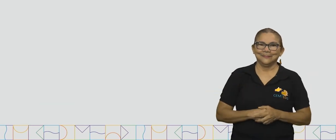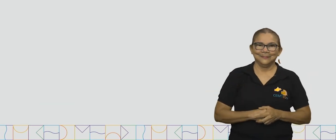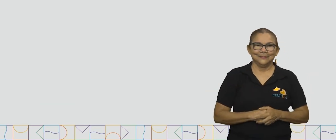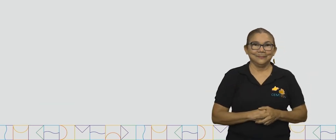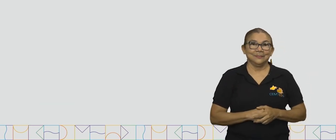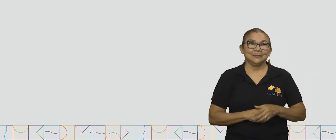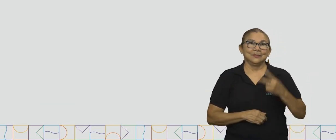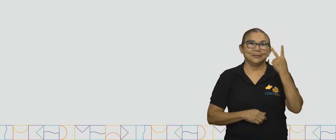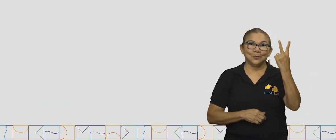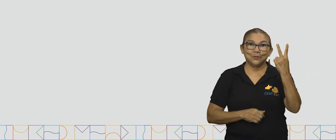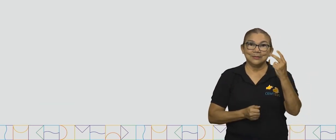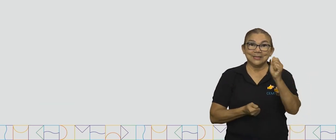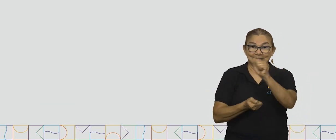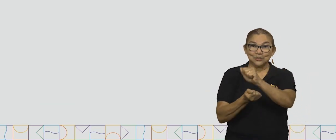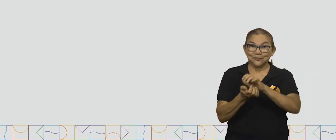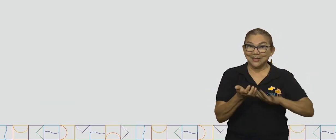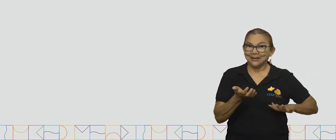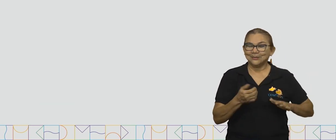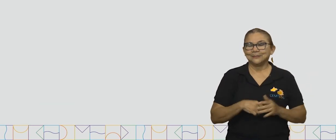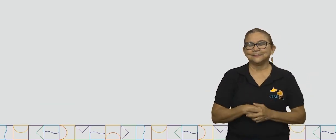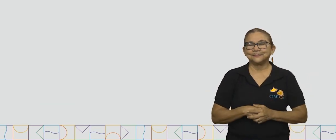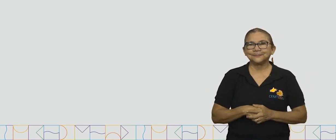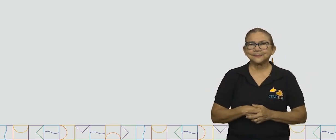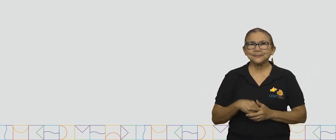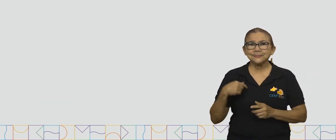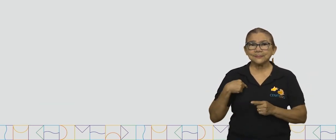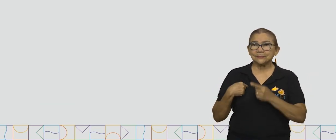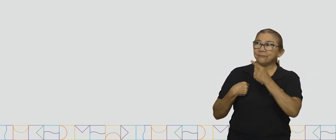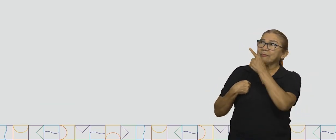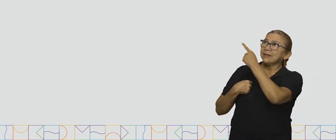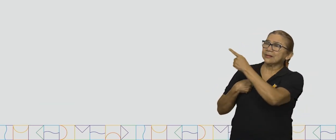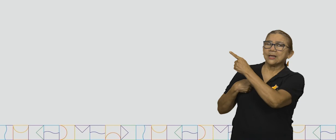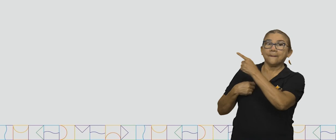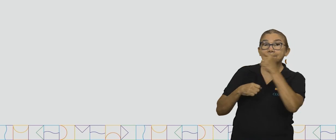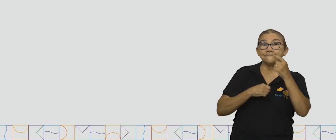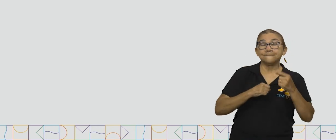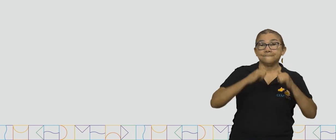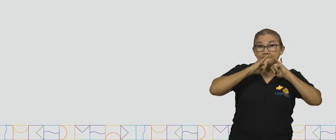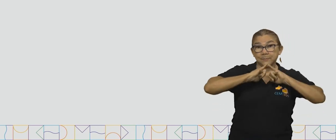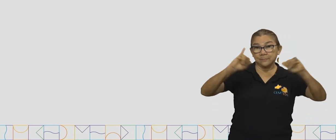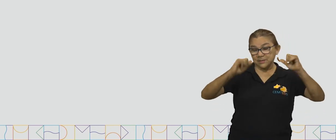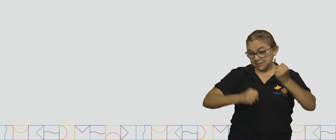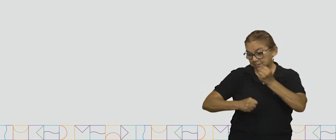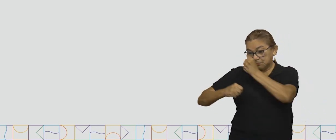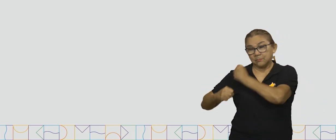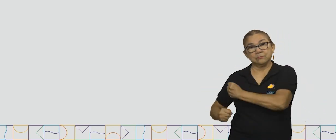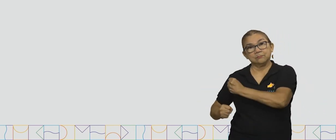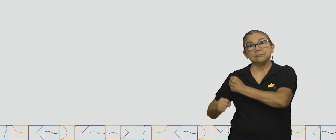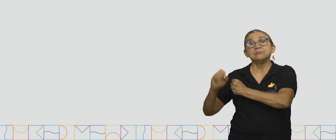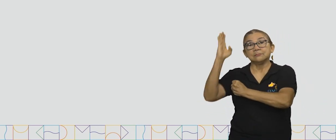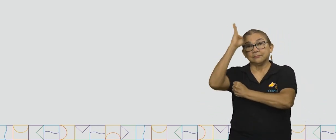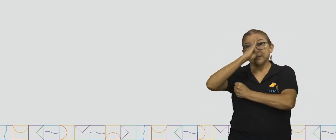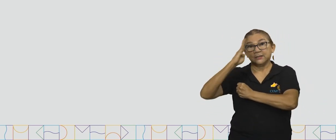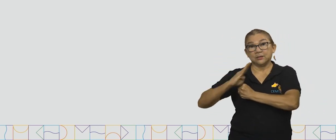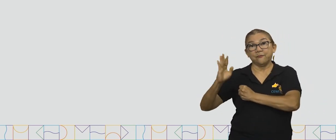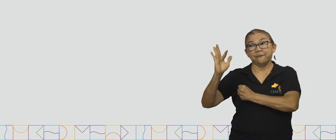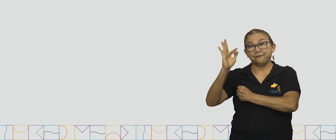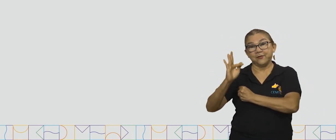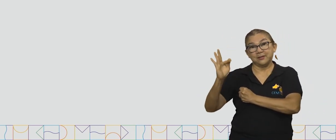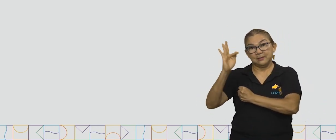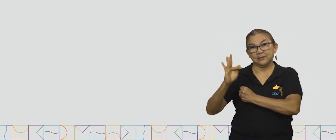Vamos à atividade 2. Com a proclamação da República, o Brasil tornou-se uma república